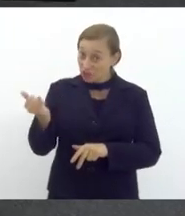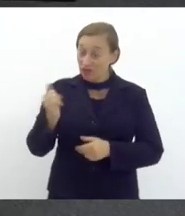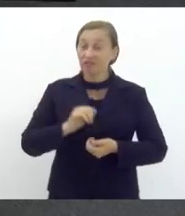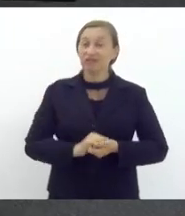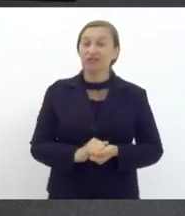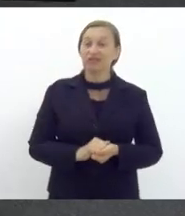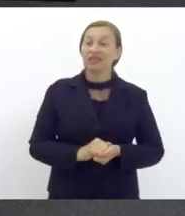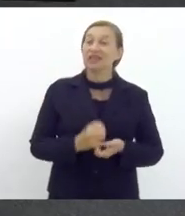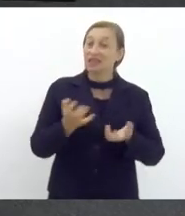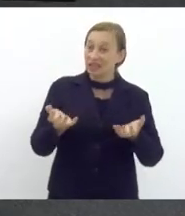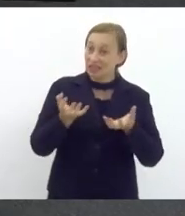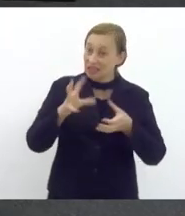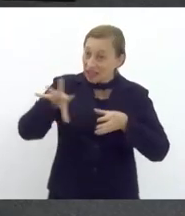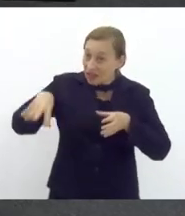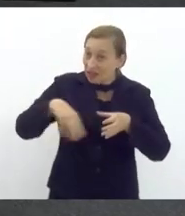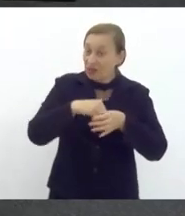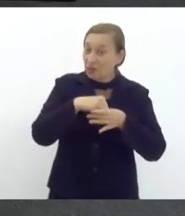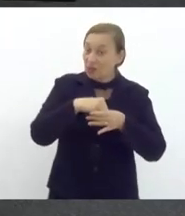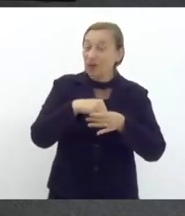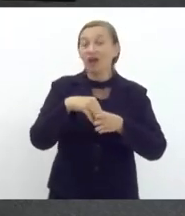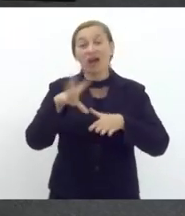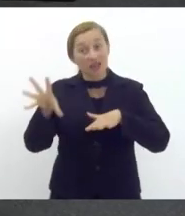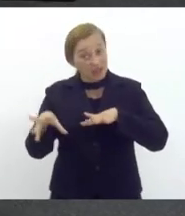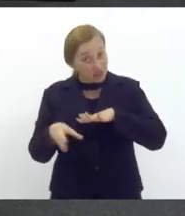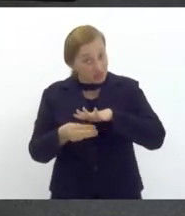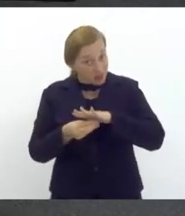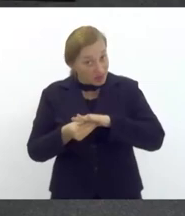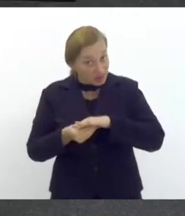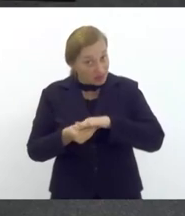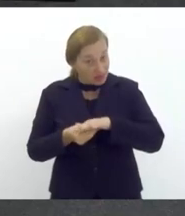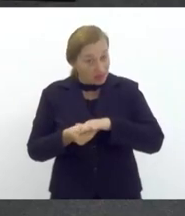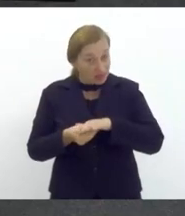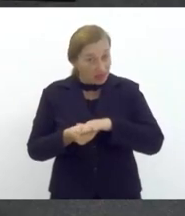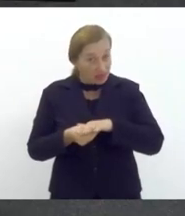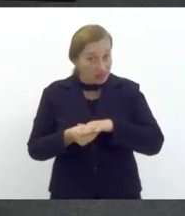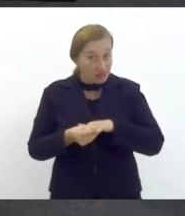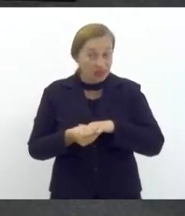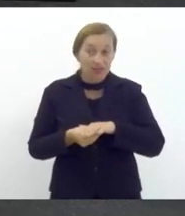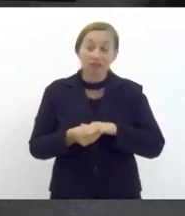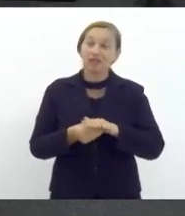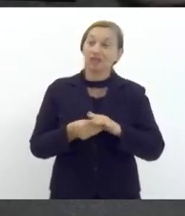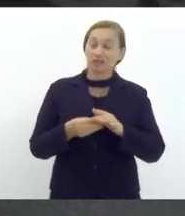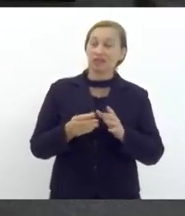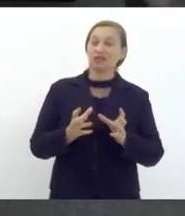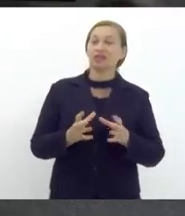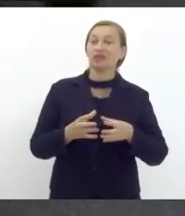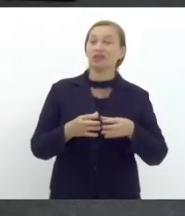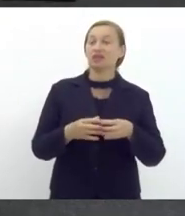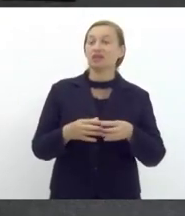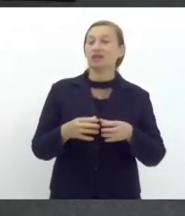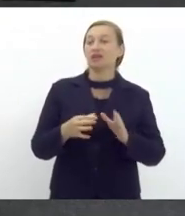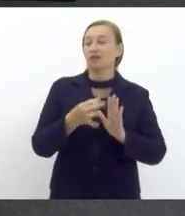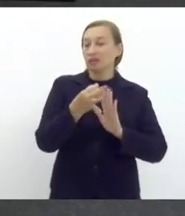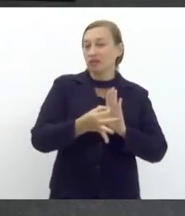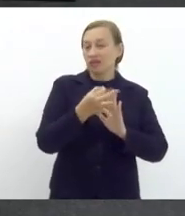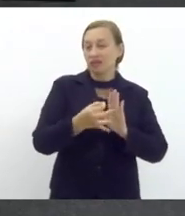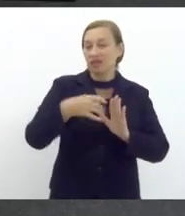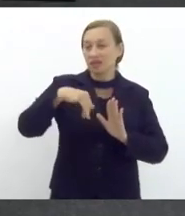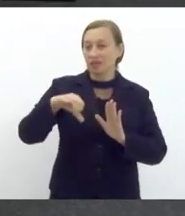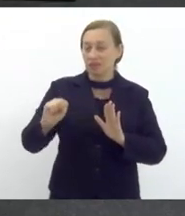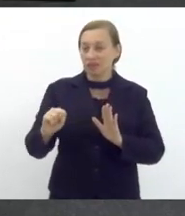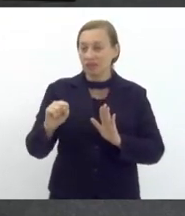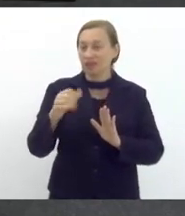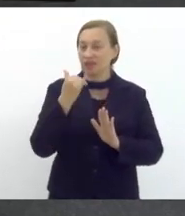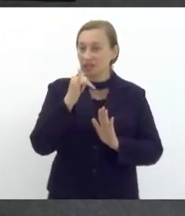se quiser incorporar as emendas no parecer de Minas é energia incorpore que